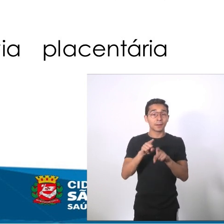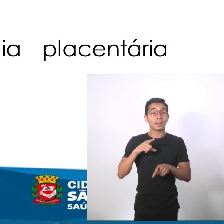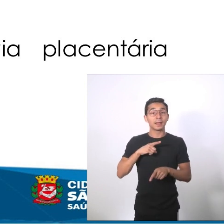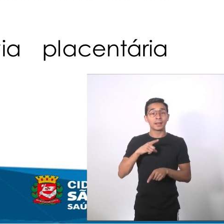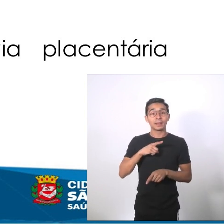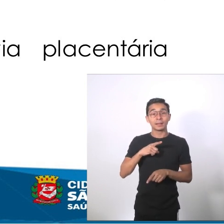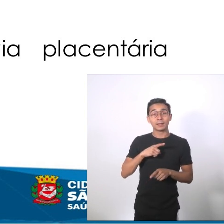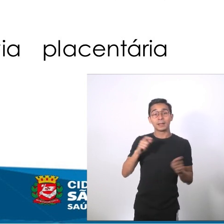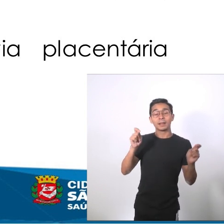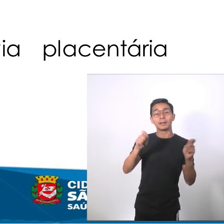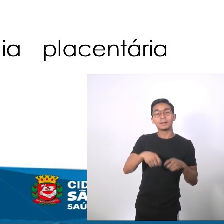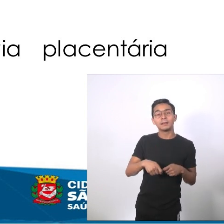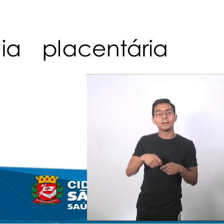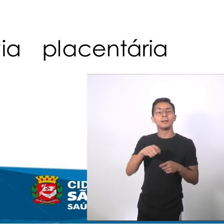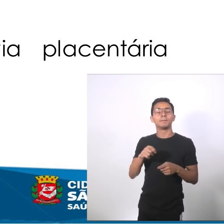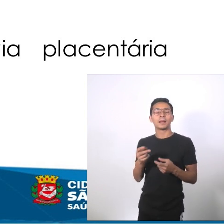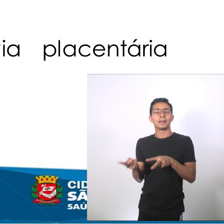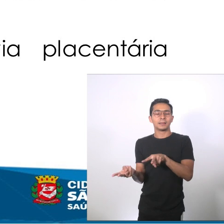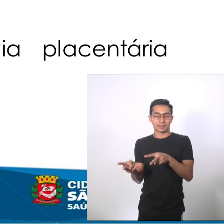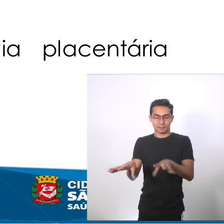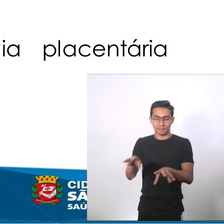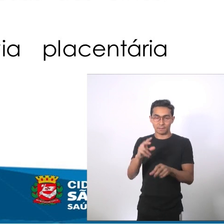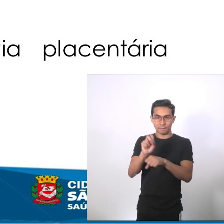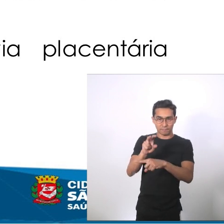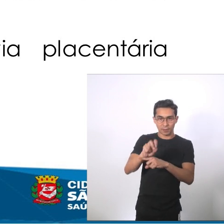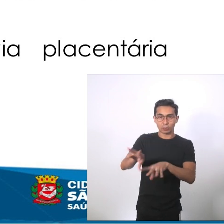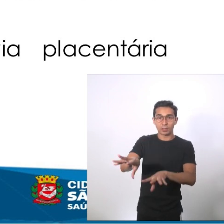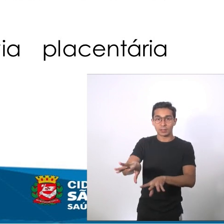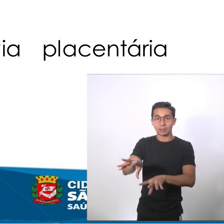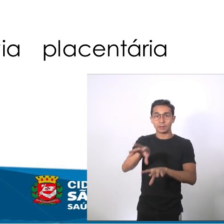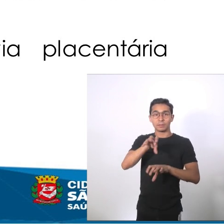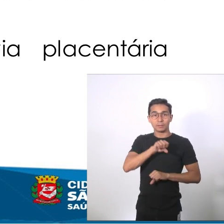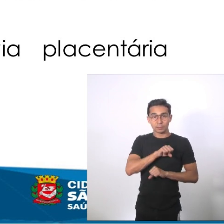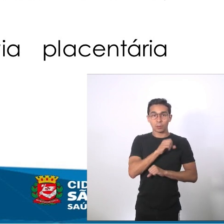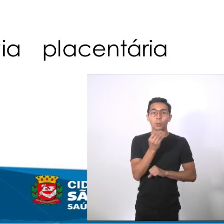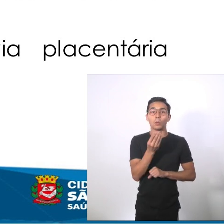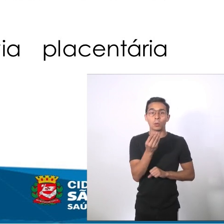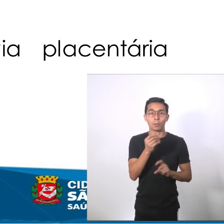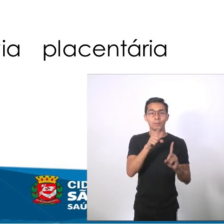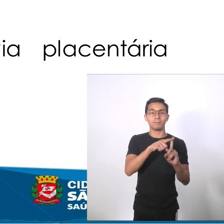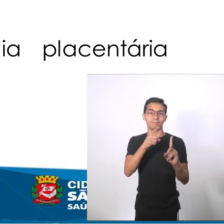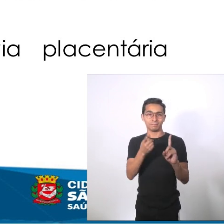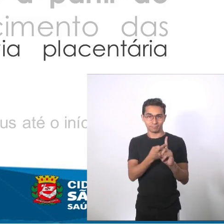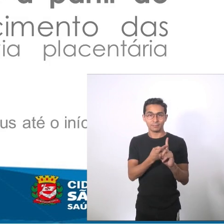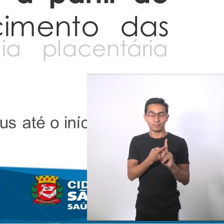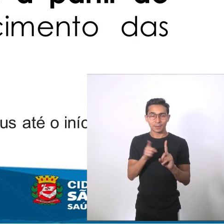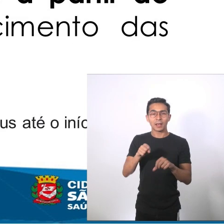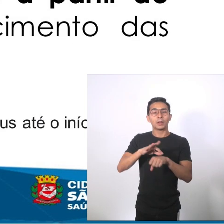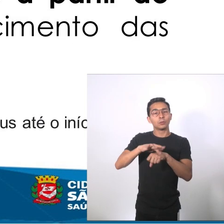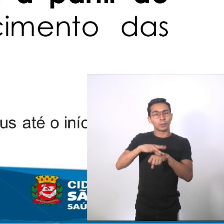via placentária. E aí é denominada a doença como monkeypox congênita.